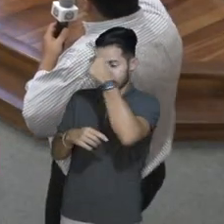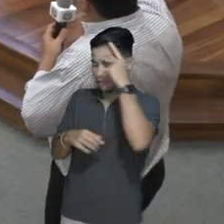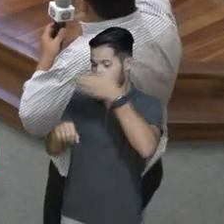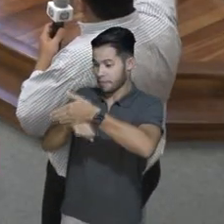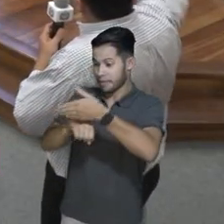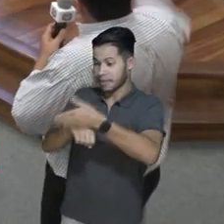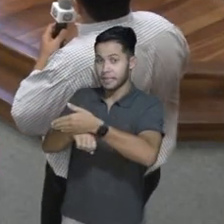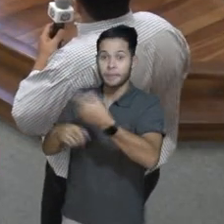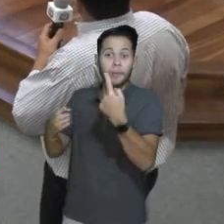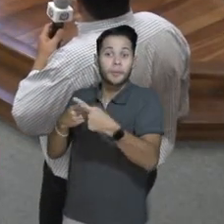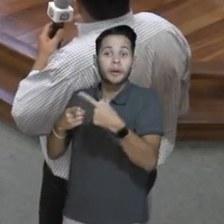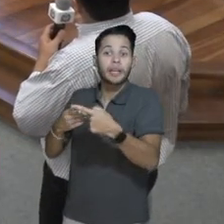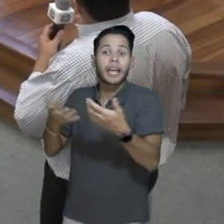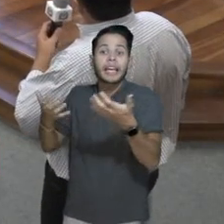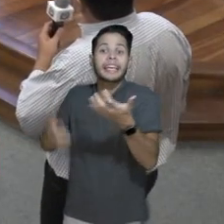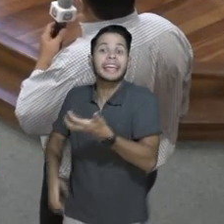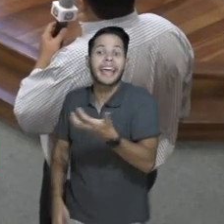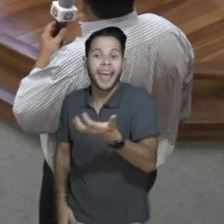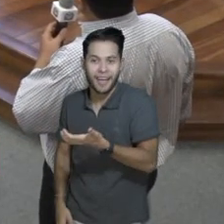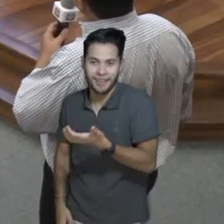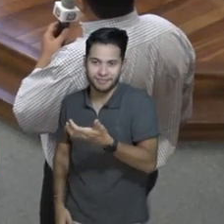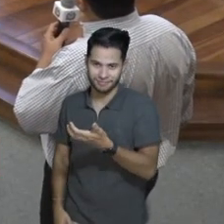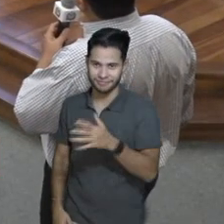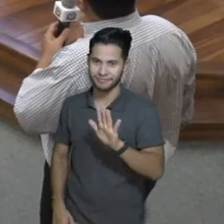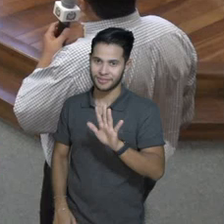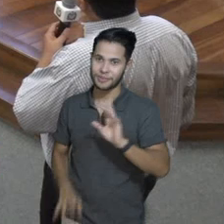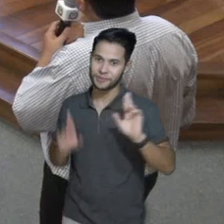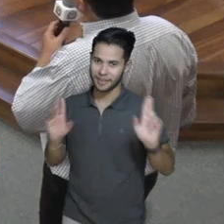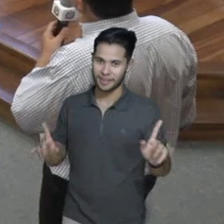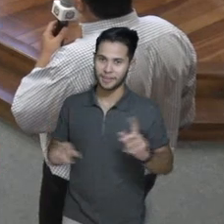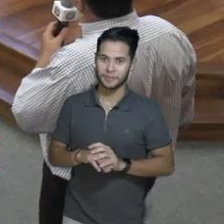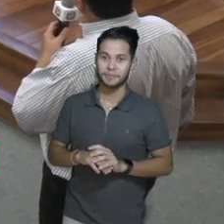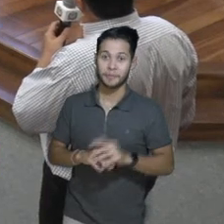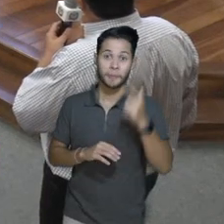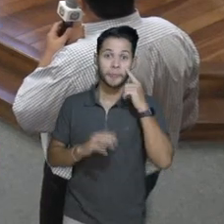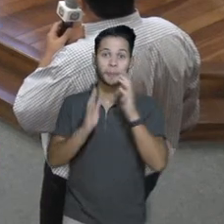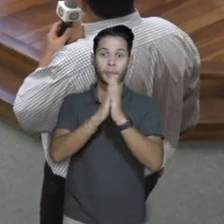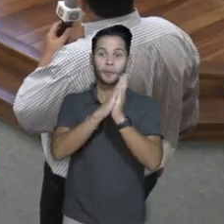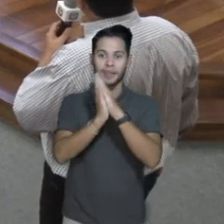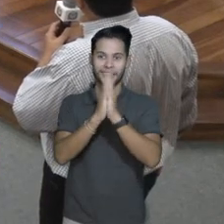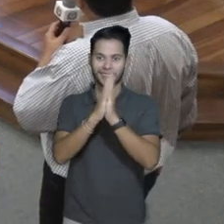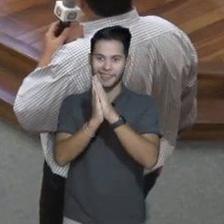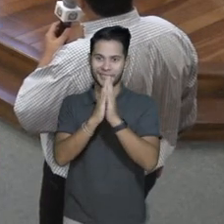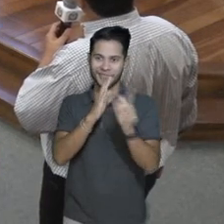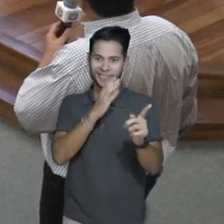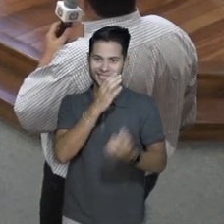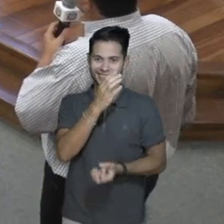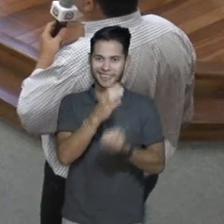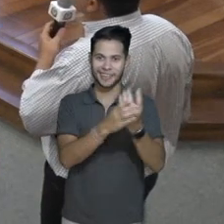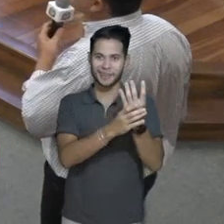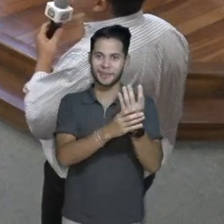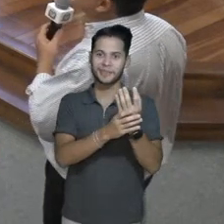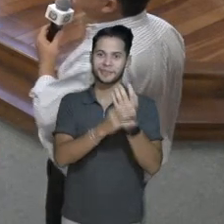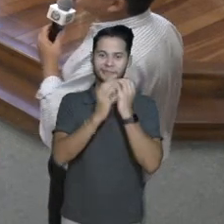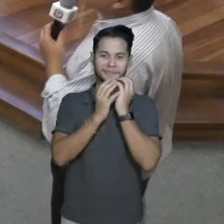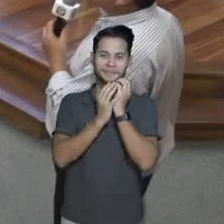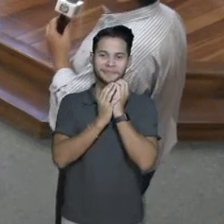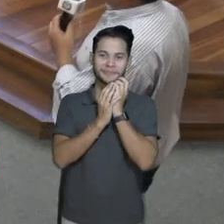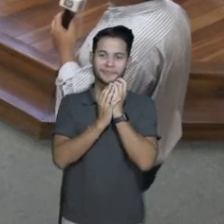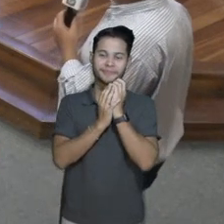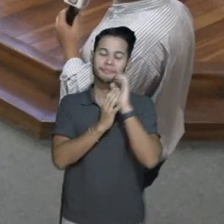isso aqui era uma uma quem sabe ainda vamos aproveitar esses outros bonequinhos que o Luciano criou numa segunda fase mas sem mais